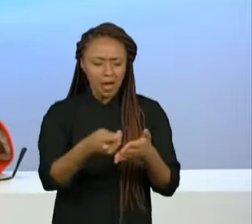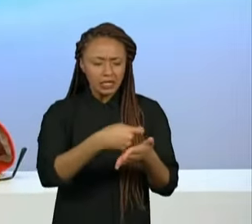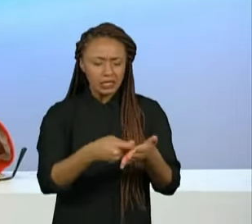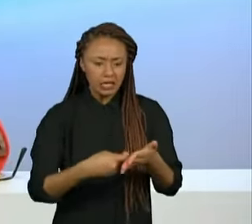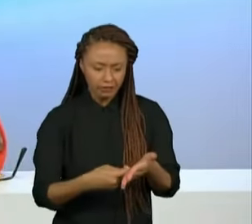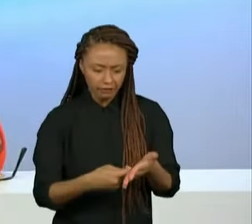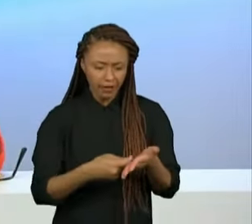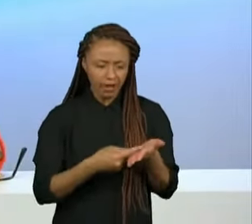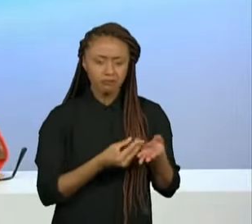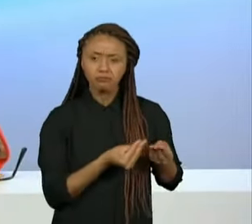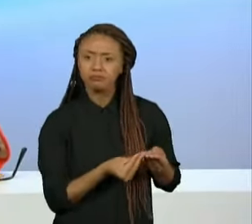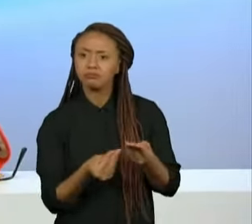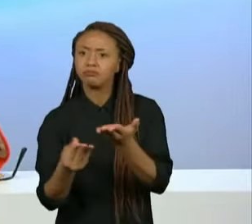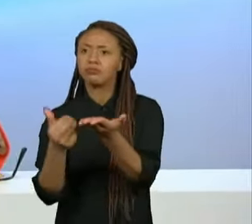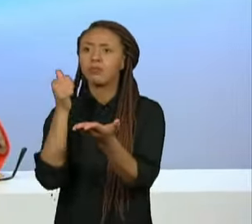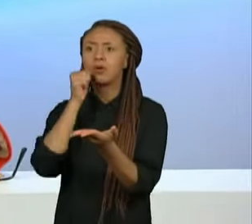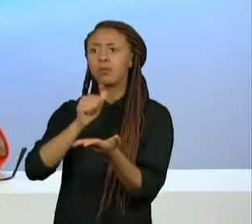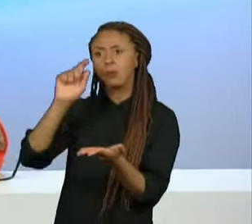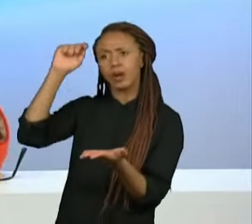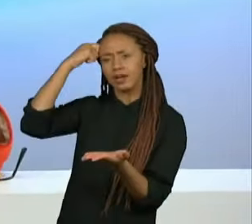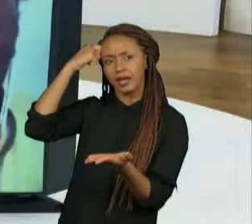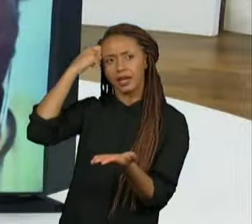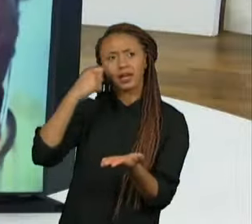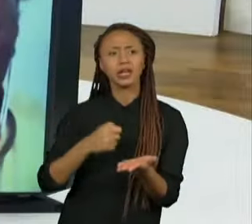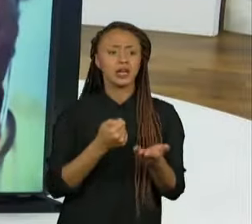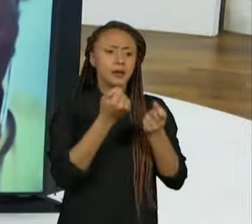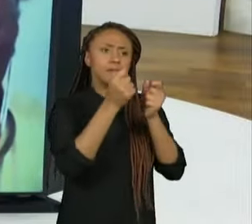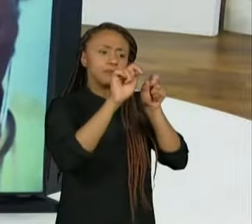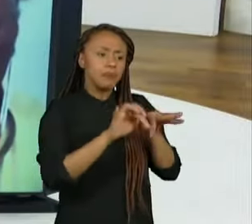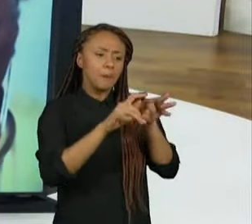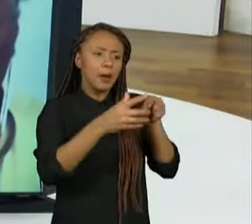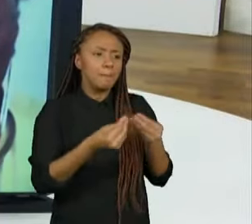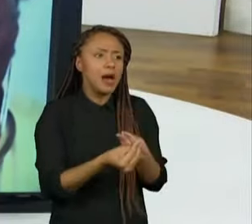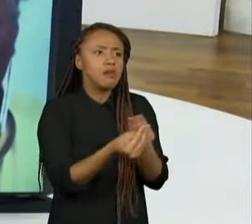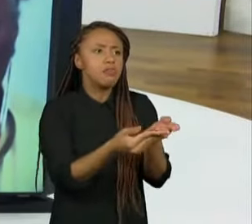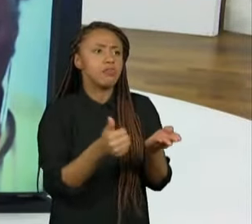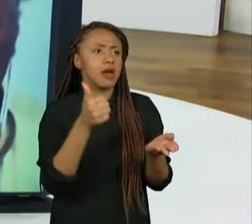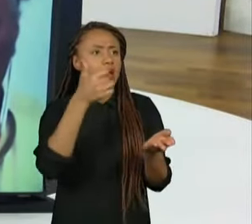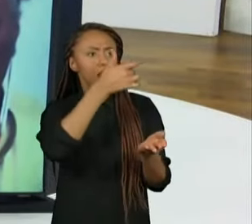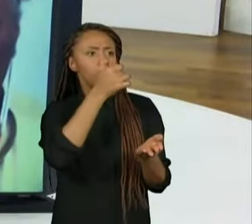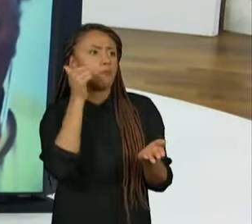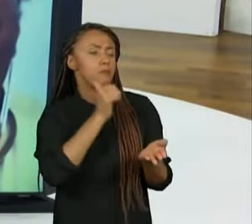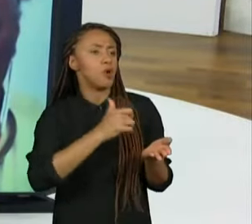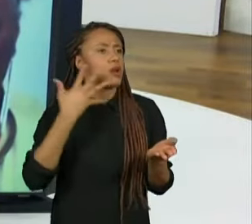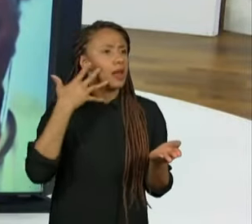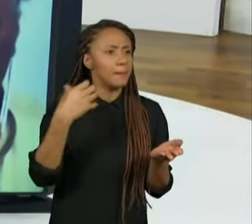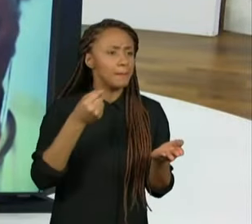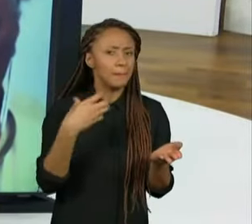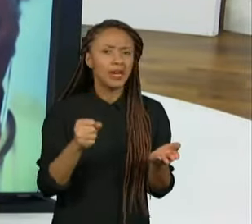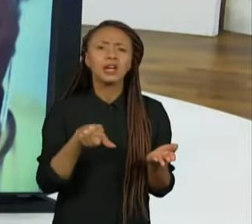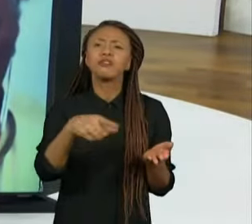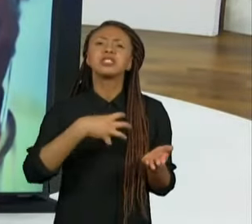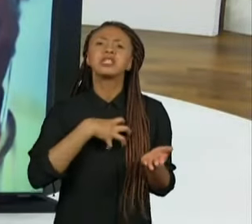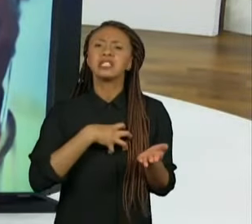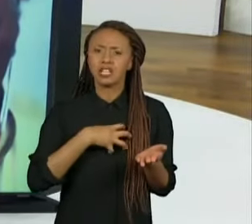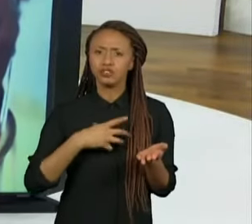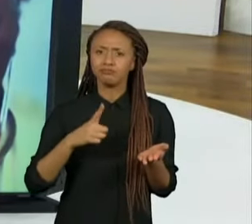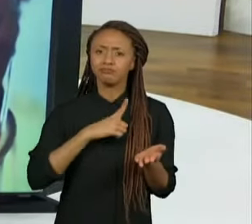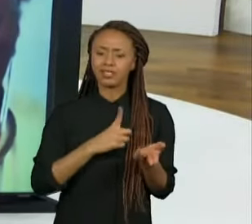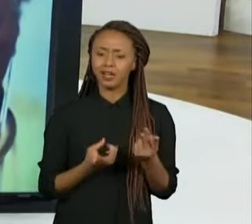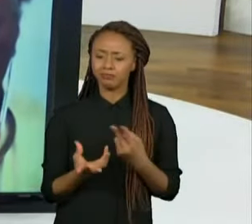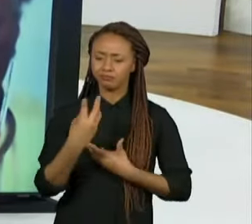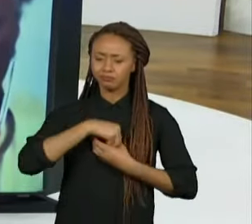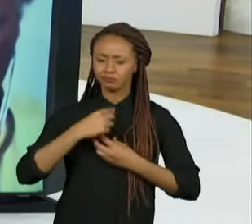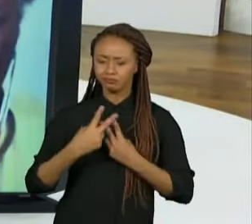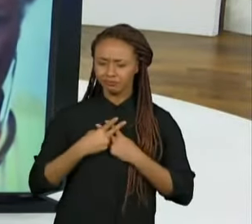para uma mulher negra é diferente de escrever para uma mulher branca? A escrita para uma mulher negra é um ato libertador, é uma transgressão?